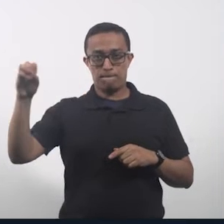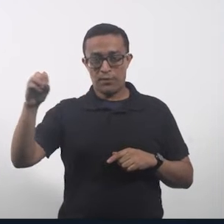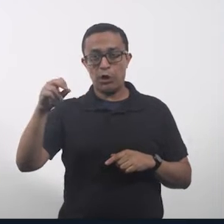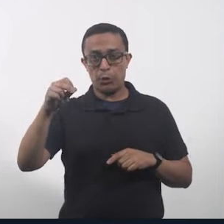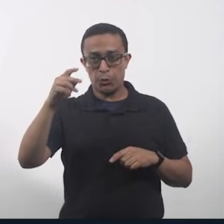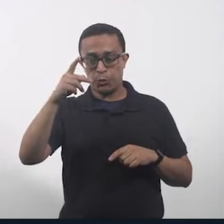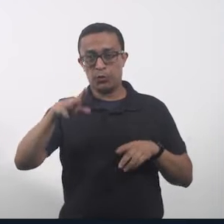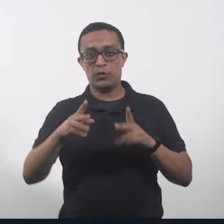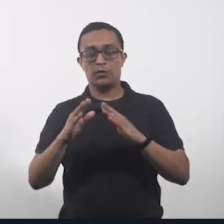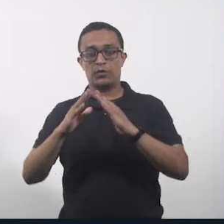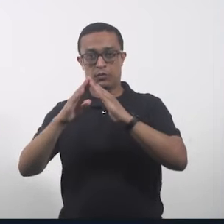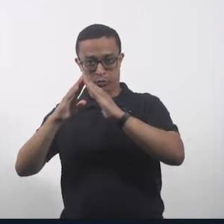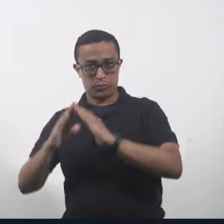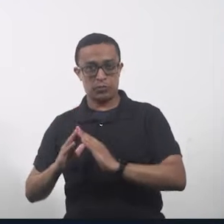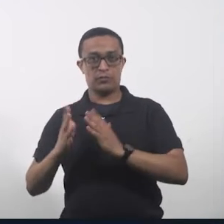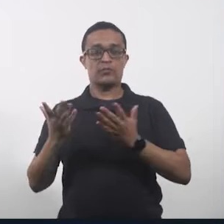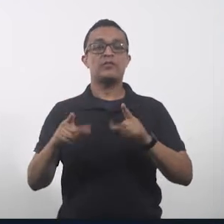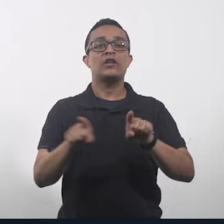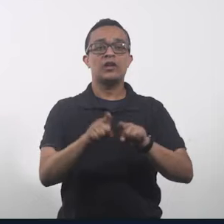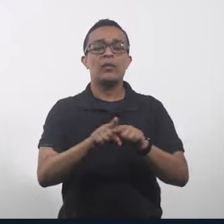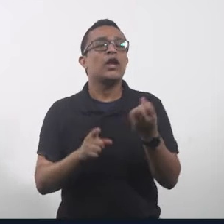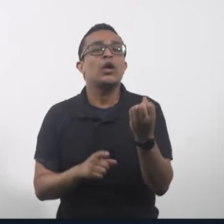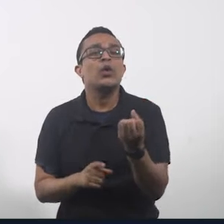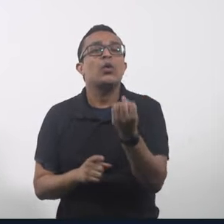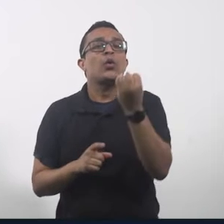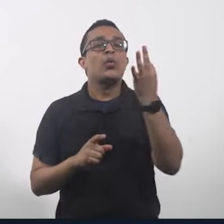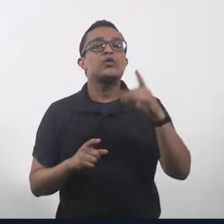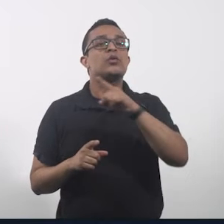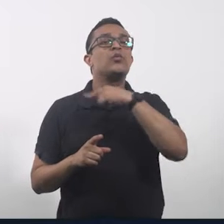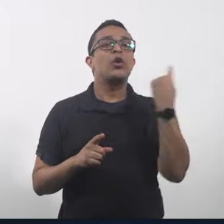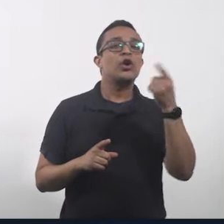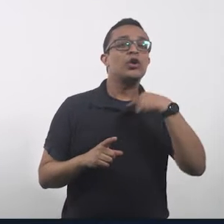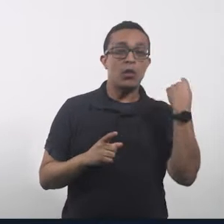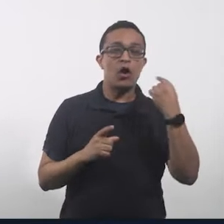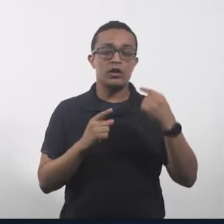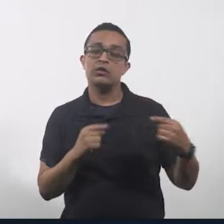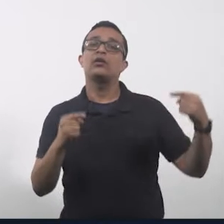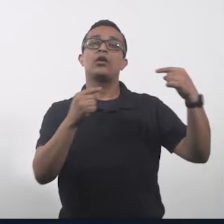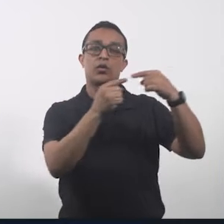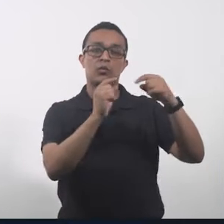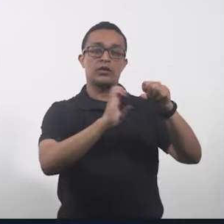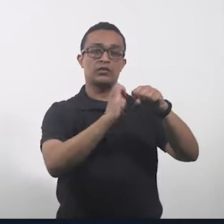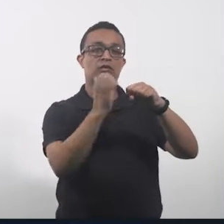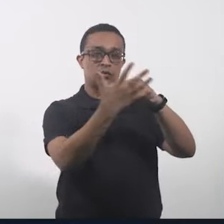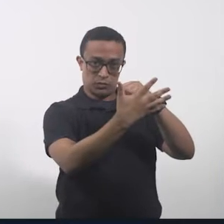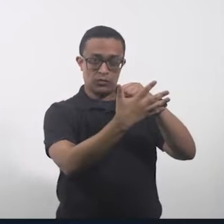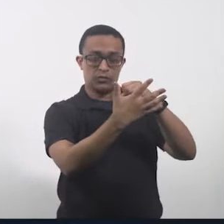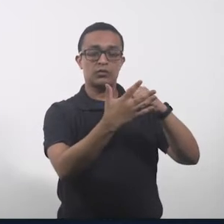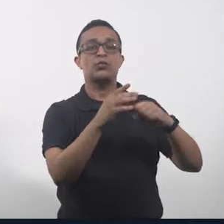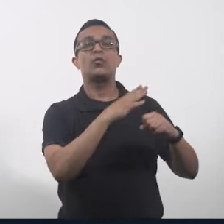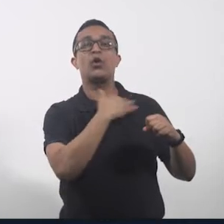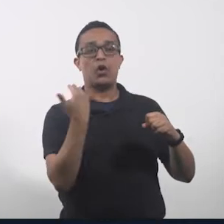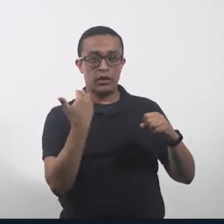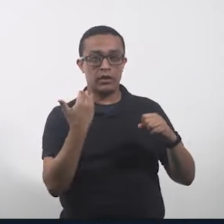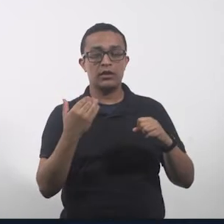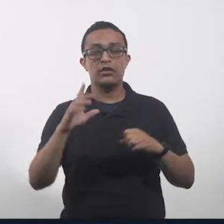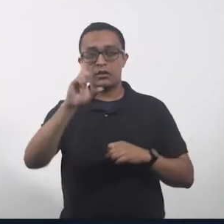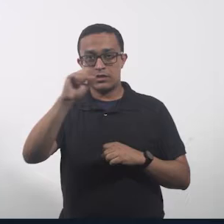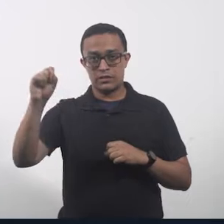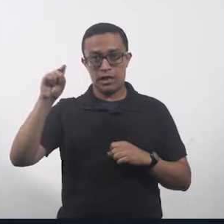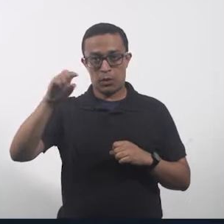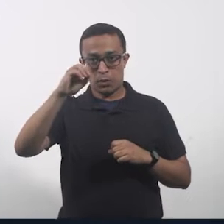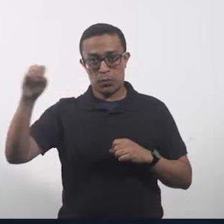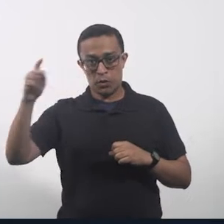A taxa de mortalidade é o número de óbitos atribuídas ao Covid-19 por 100 mil habitantes, também por semana. E